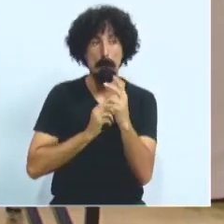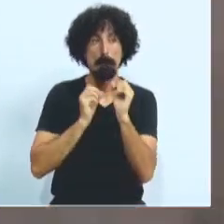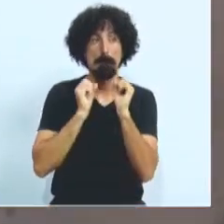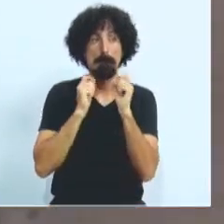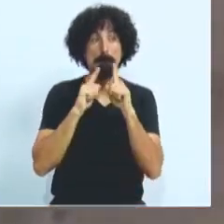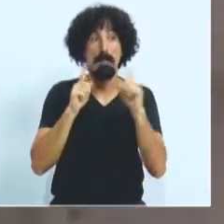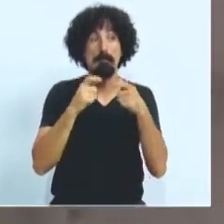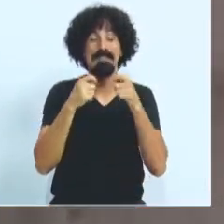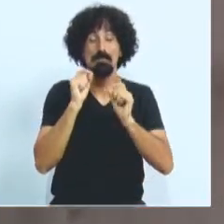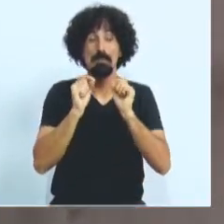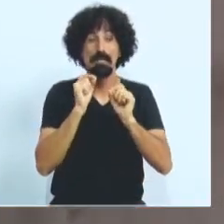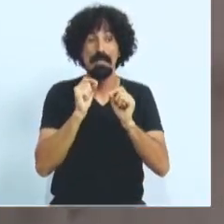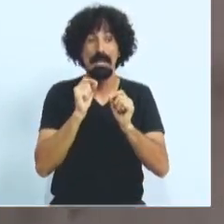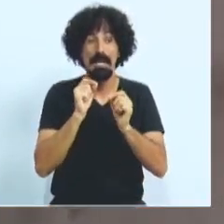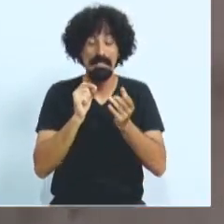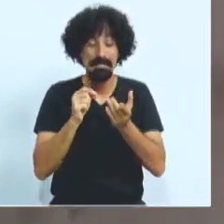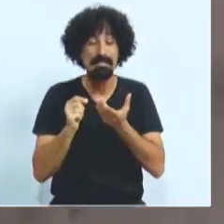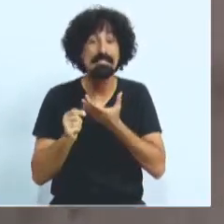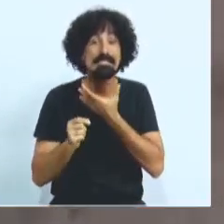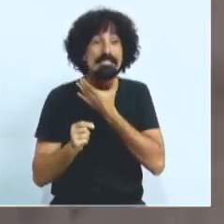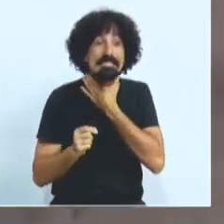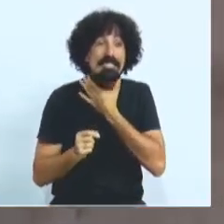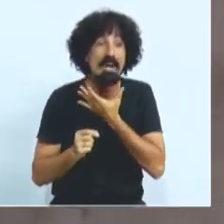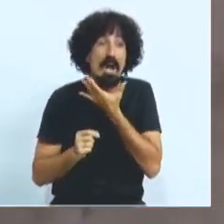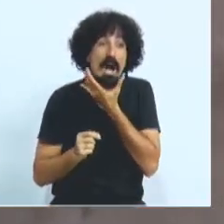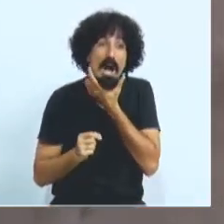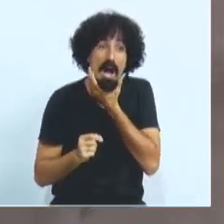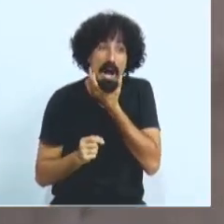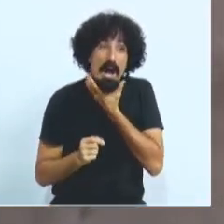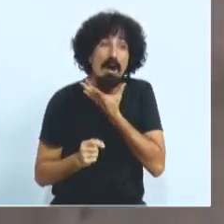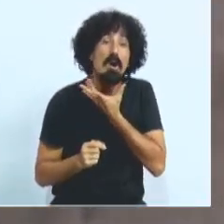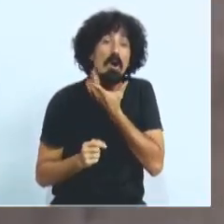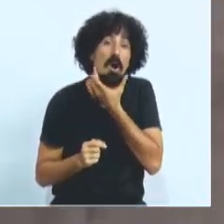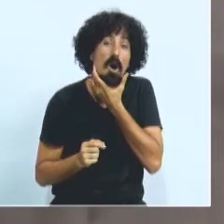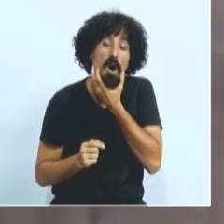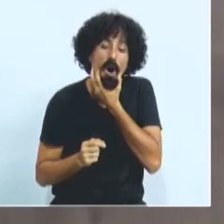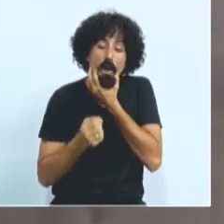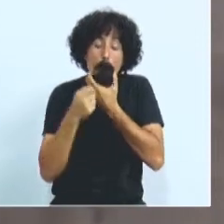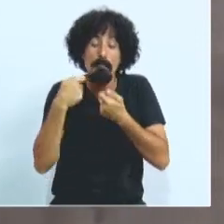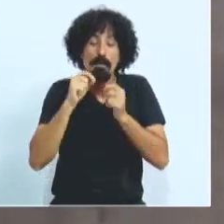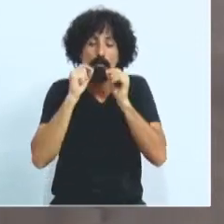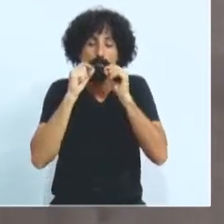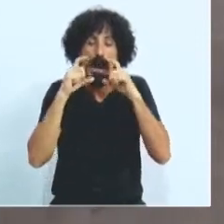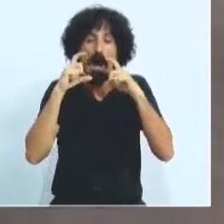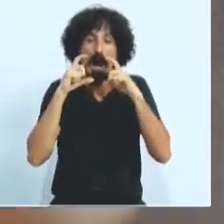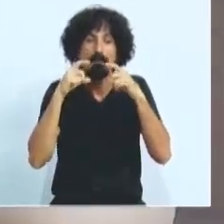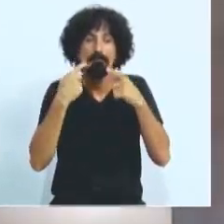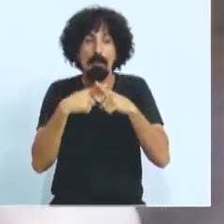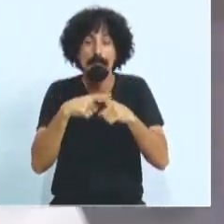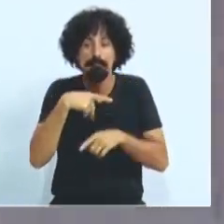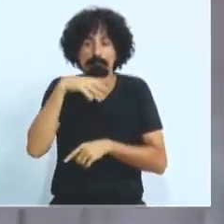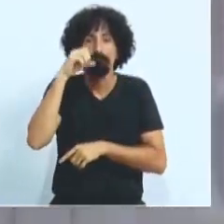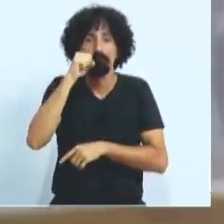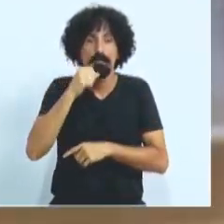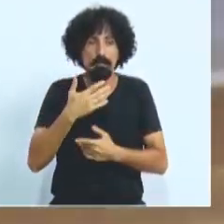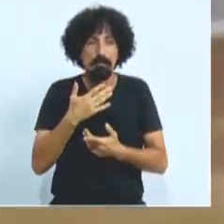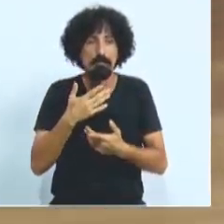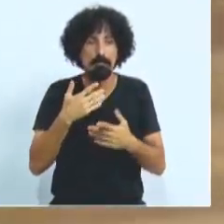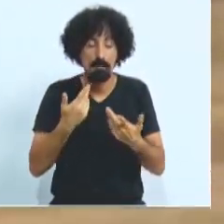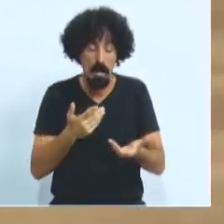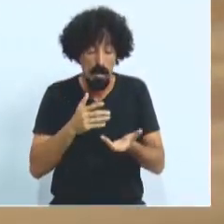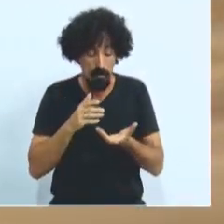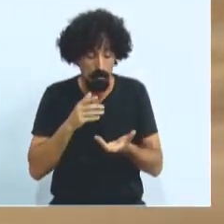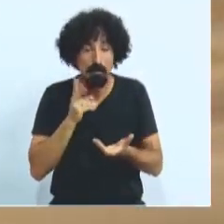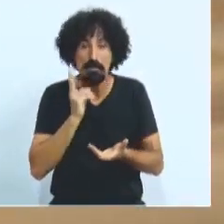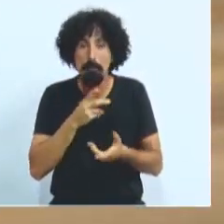forma a manter as vias aéreas da criança abertas. Sempre segurar aqui o queixo, manter o queixo seguro, né? Você pode segurar com o polegar